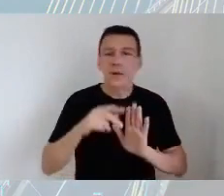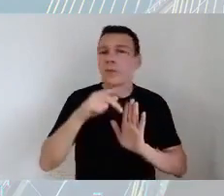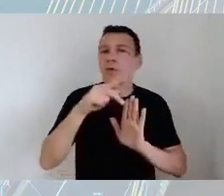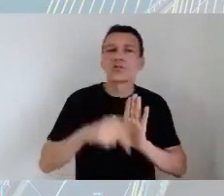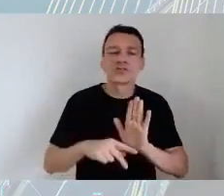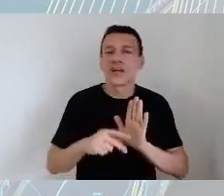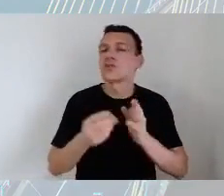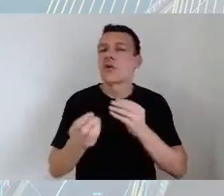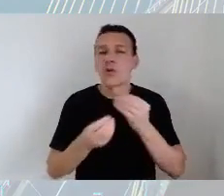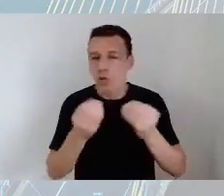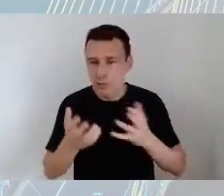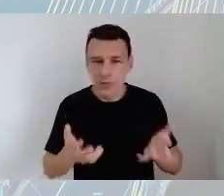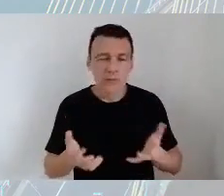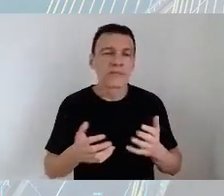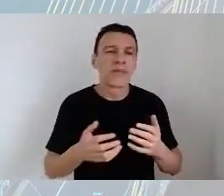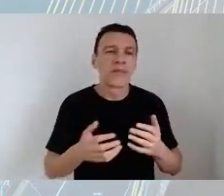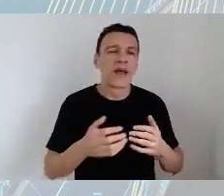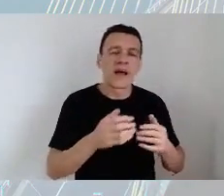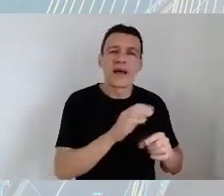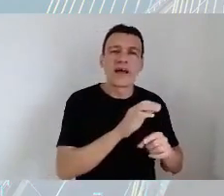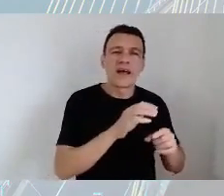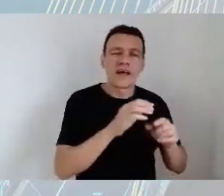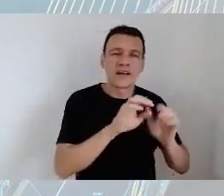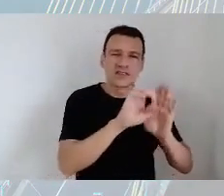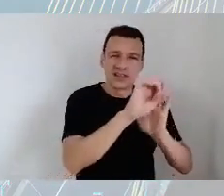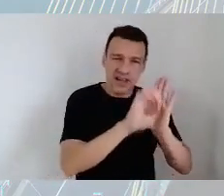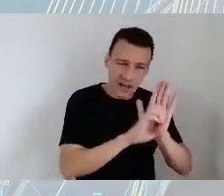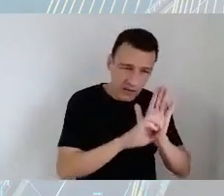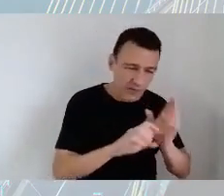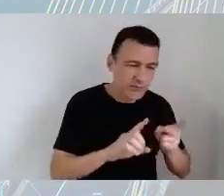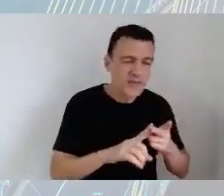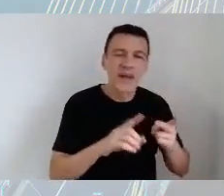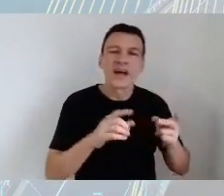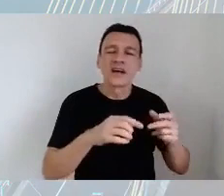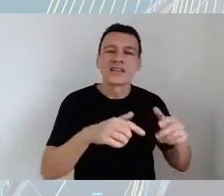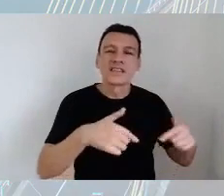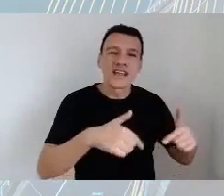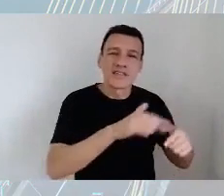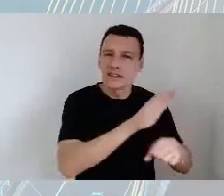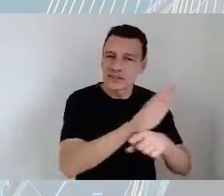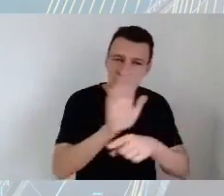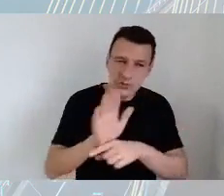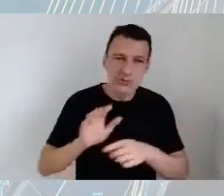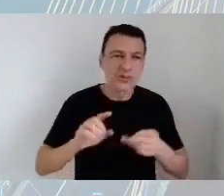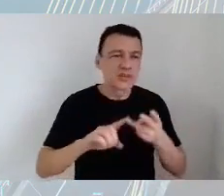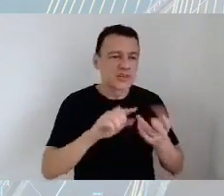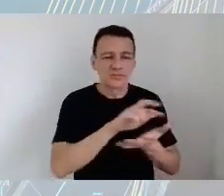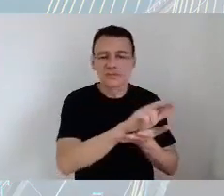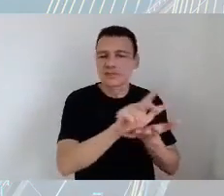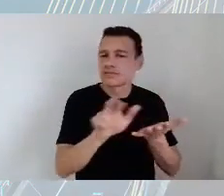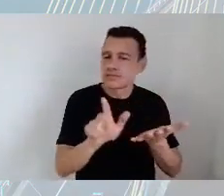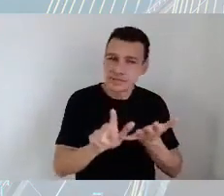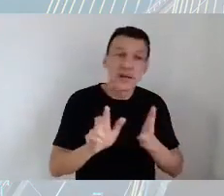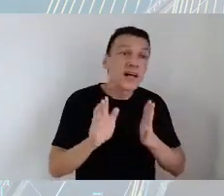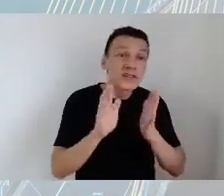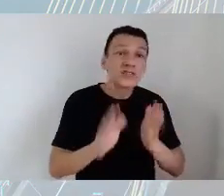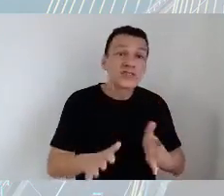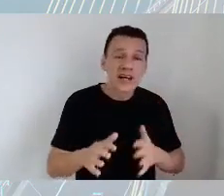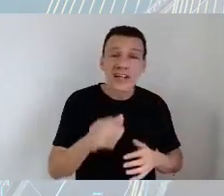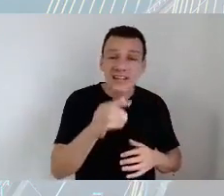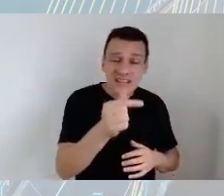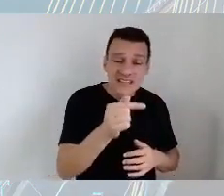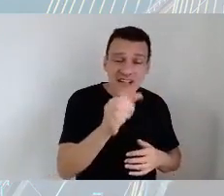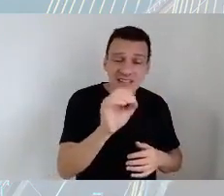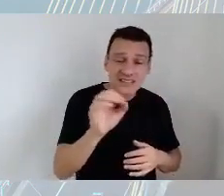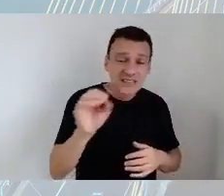da prestação de serviços, e com esses recursos, nós já impactamos mais de 700 mil vidas humanas, seja